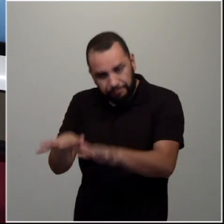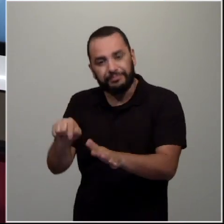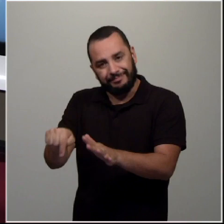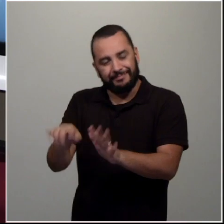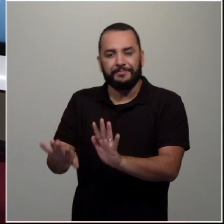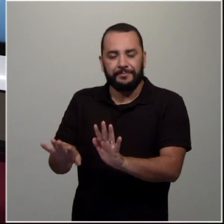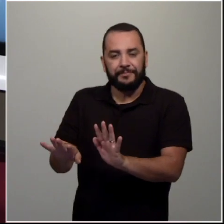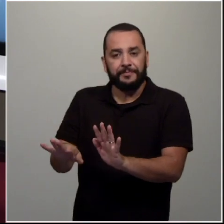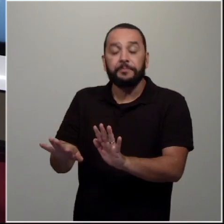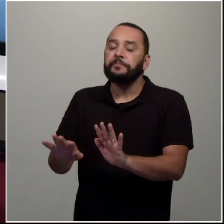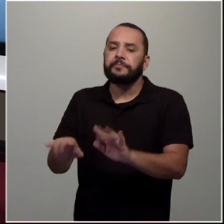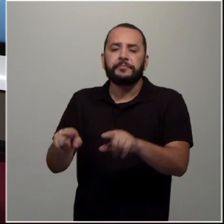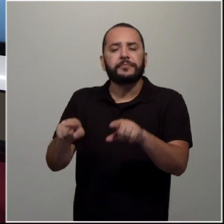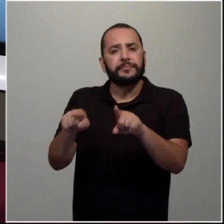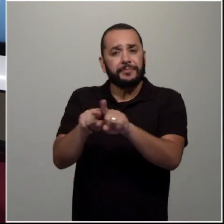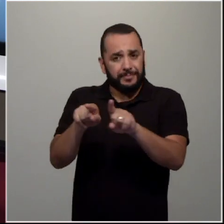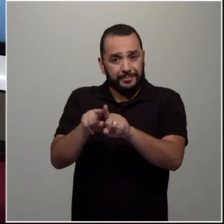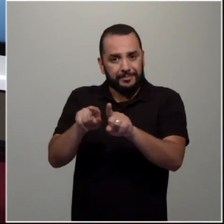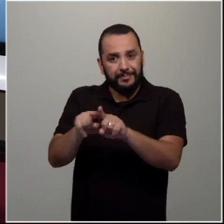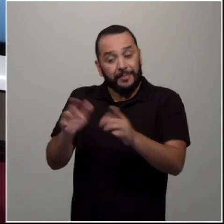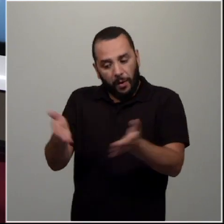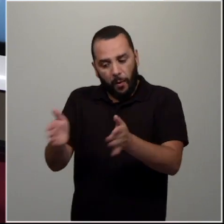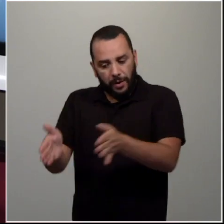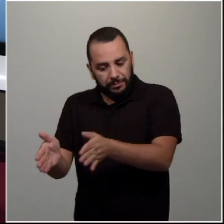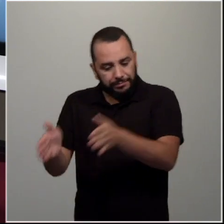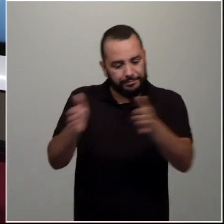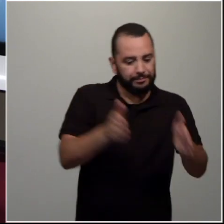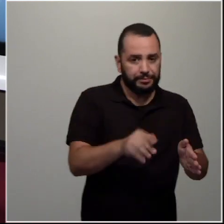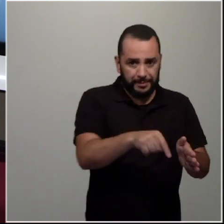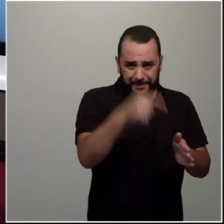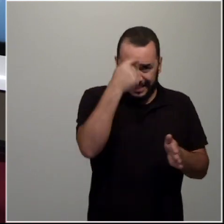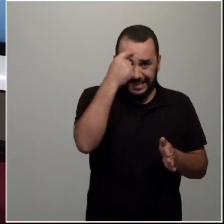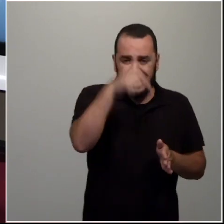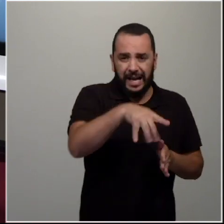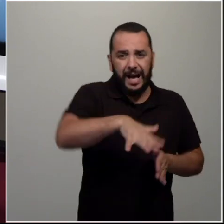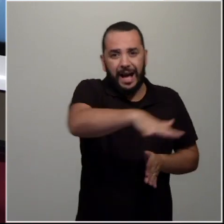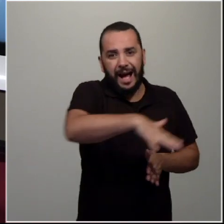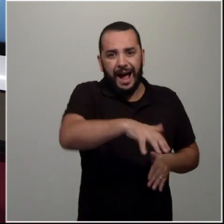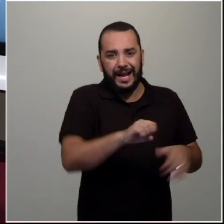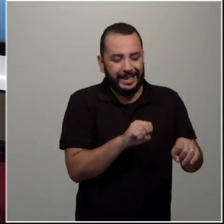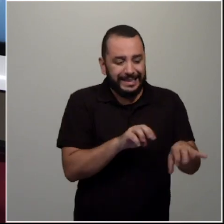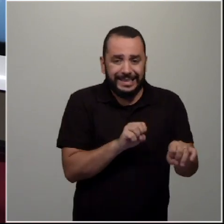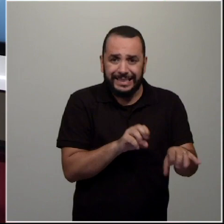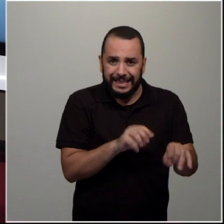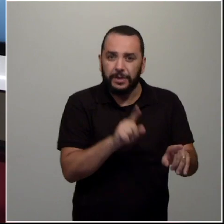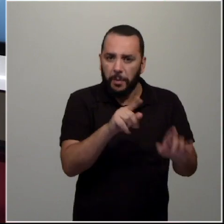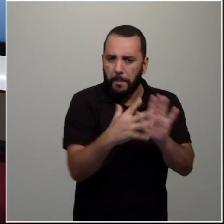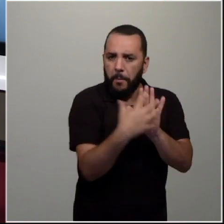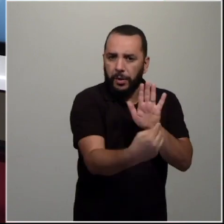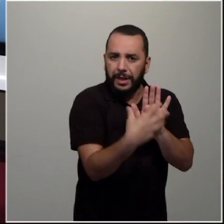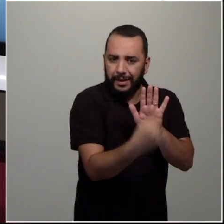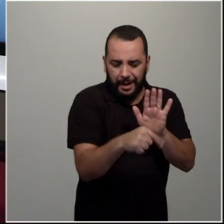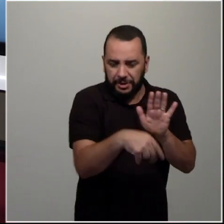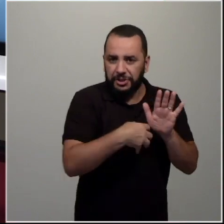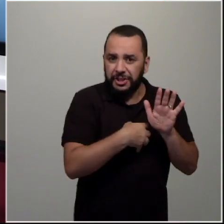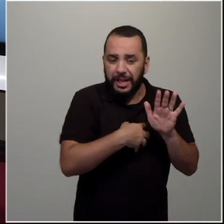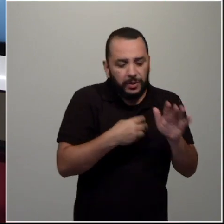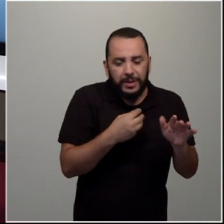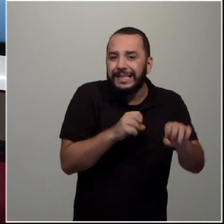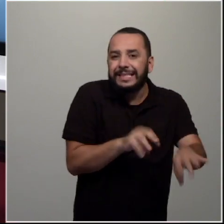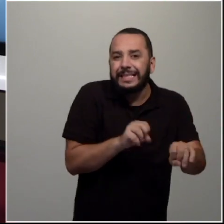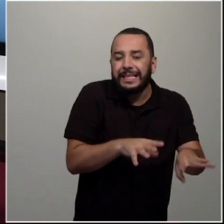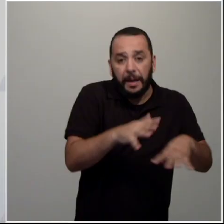ser levada para o ensino e vai se pensar é é a modelagem com uma forma de se ensinar